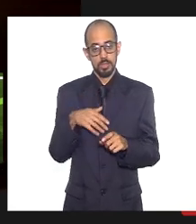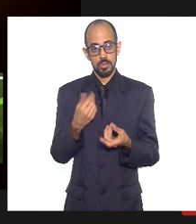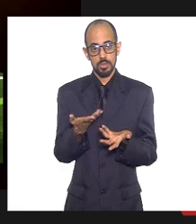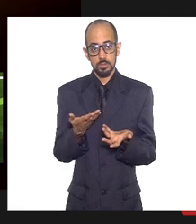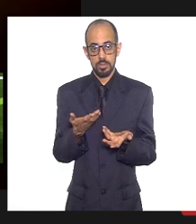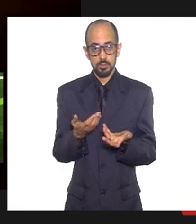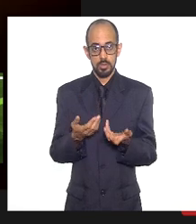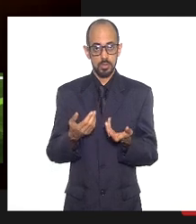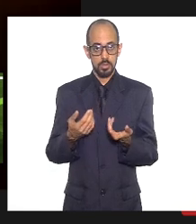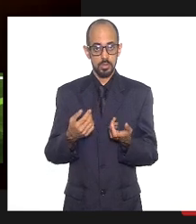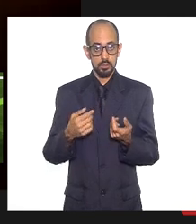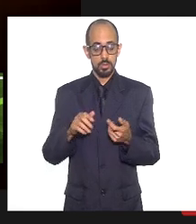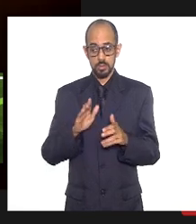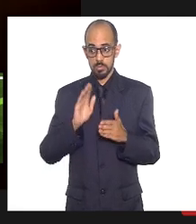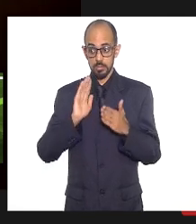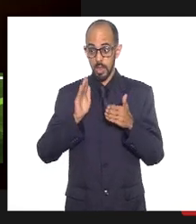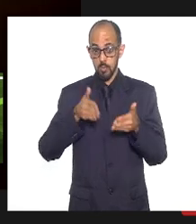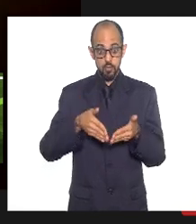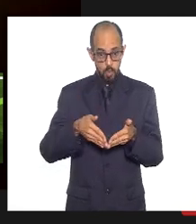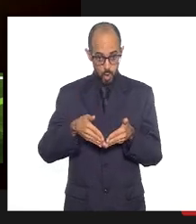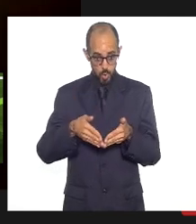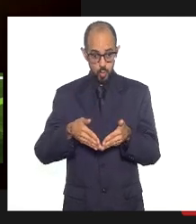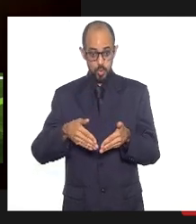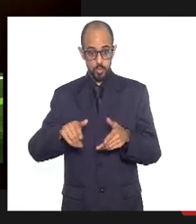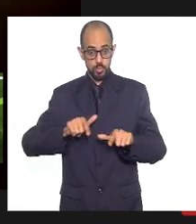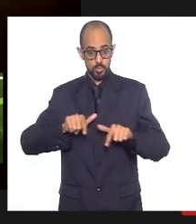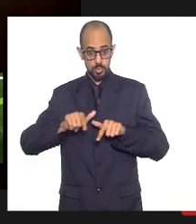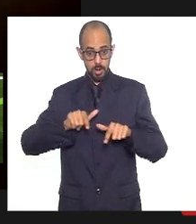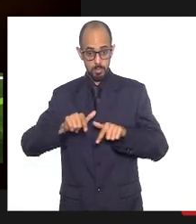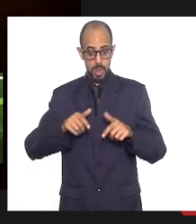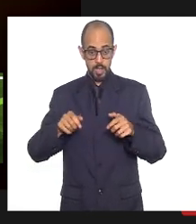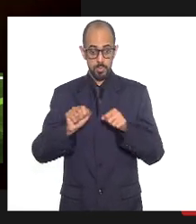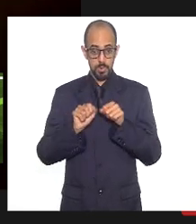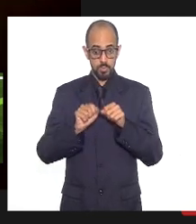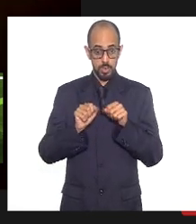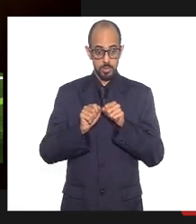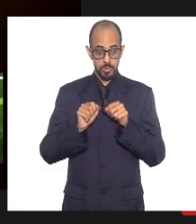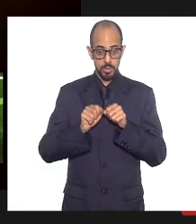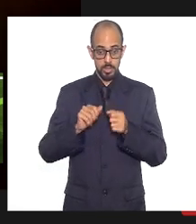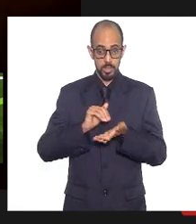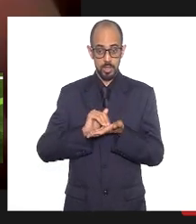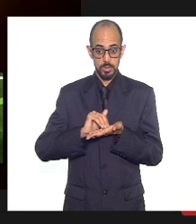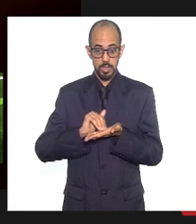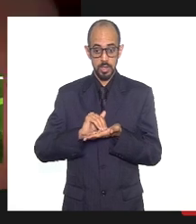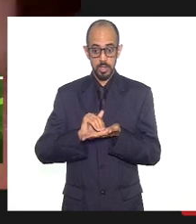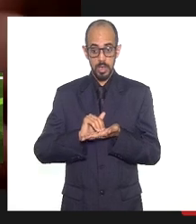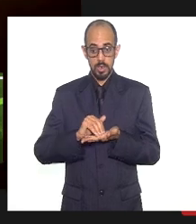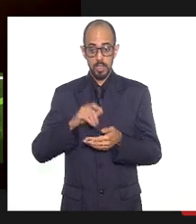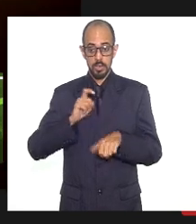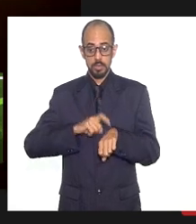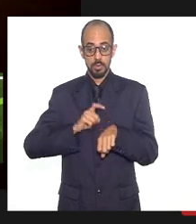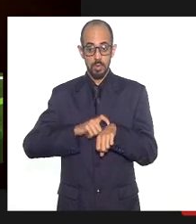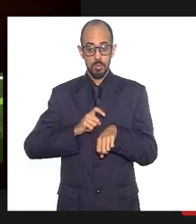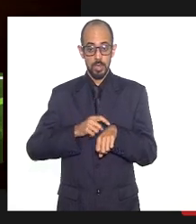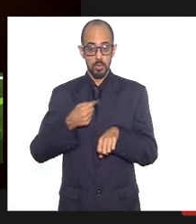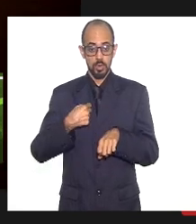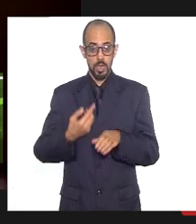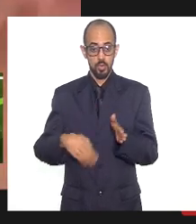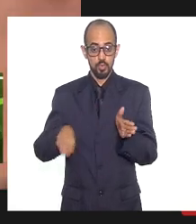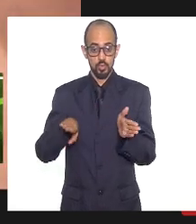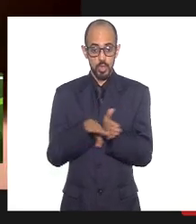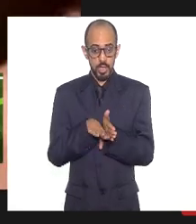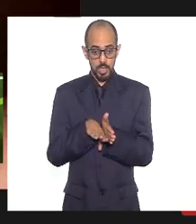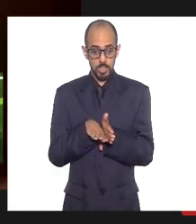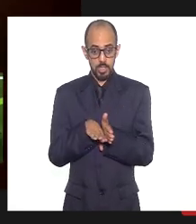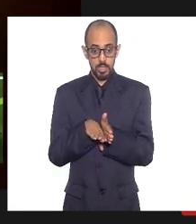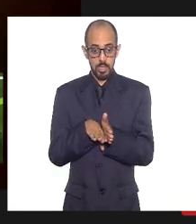as minhas dedicações que eu tenho a fazer sobre a secretaria nesse momento que eu cheguei, né? Eu